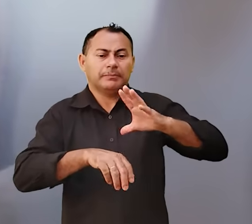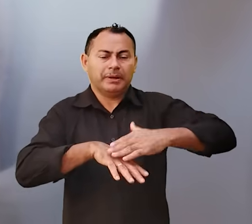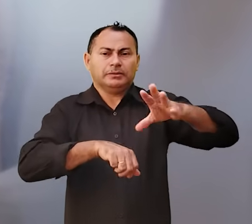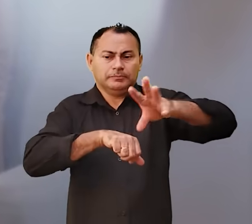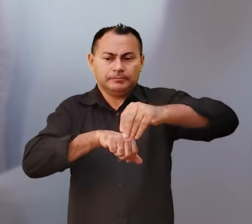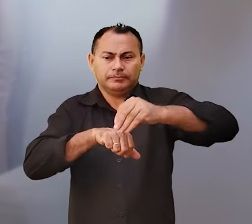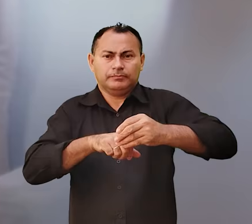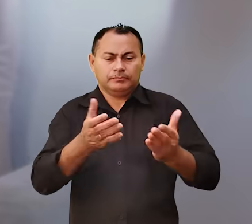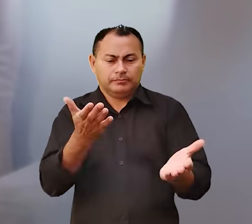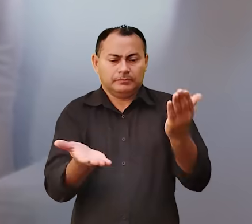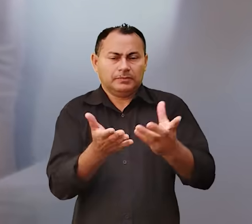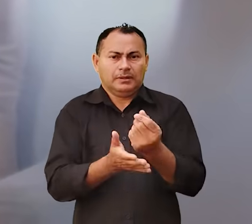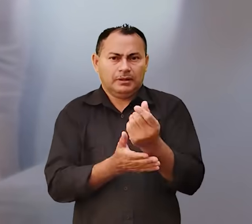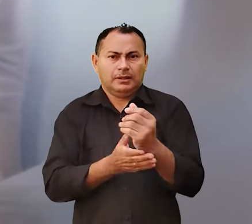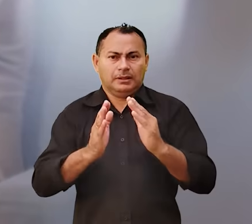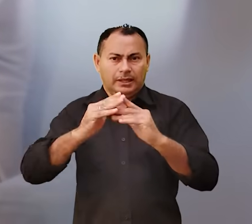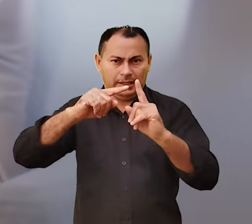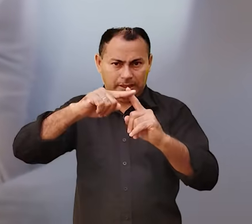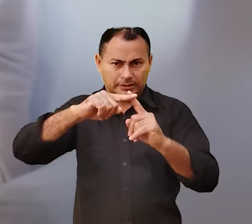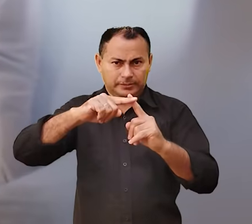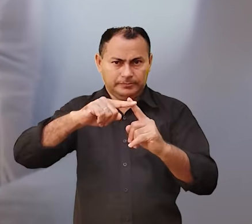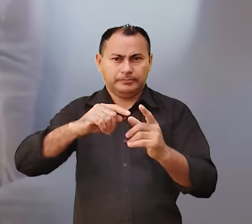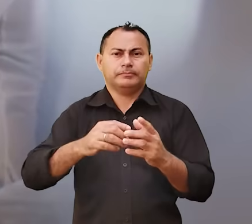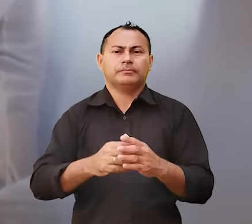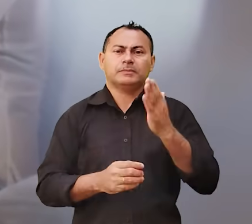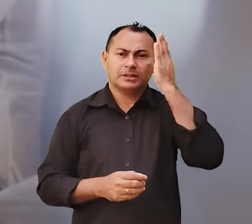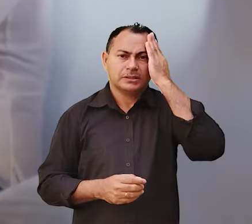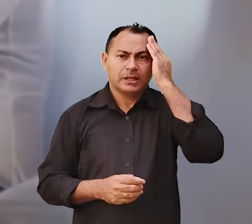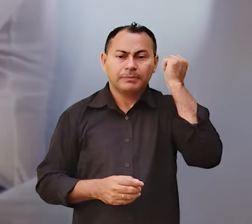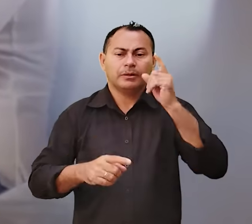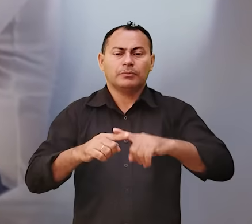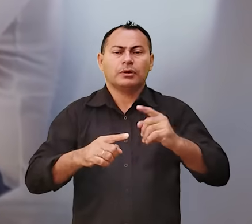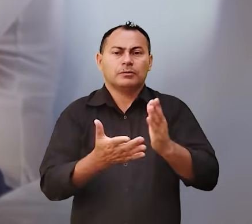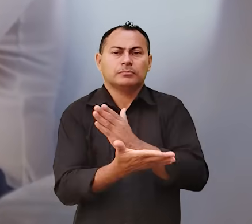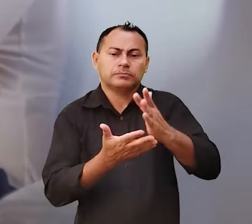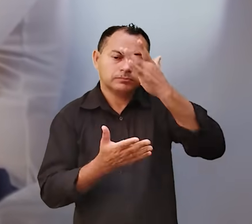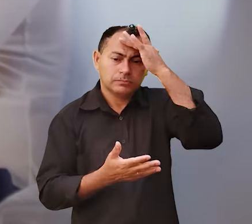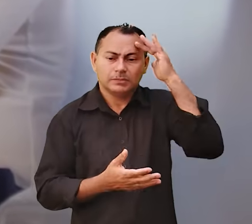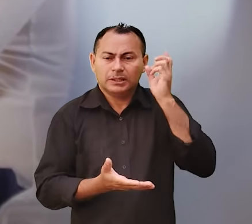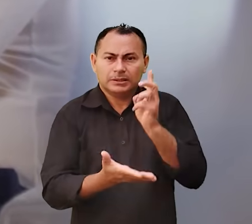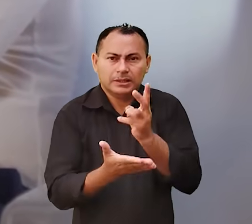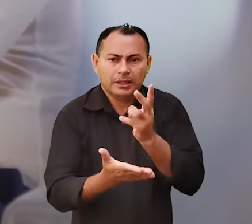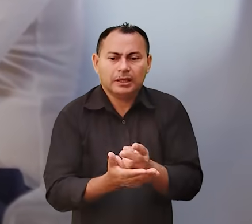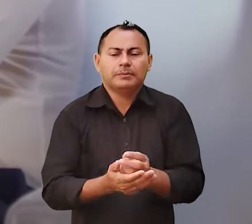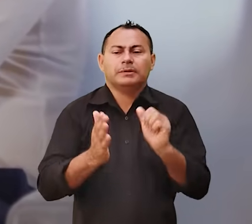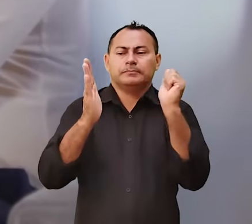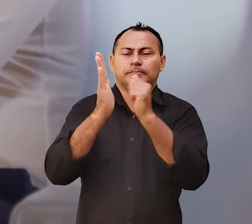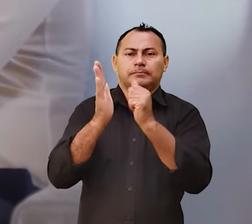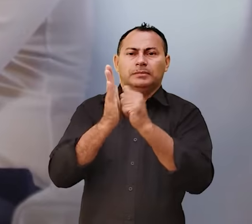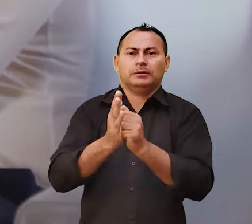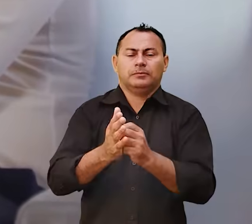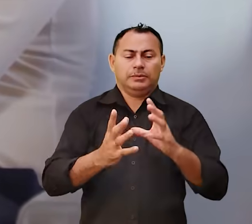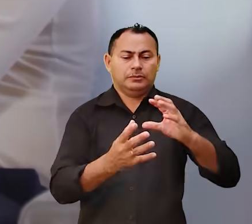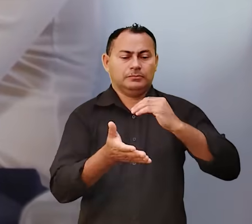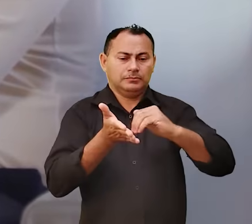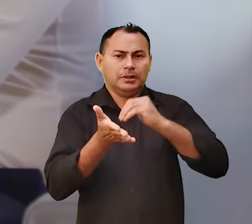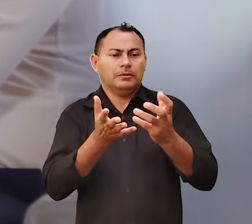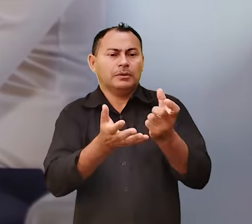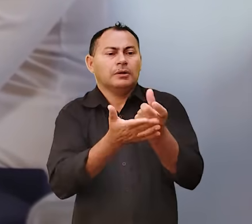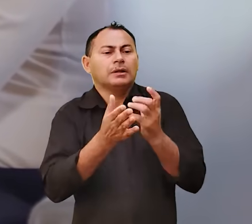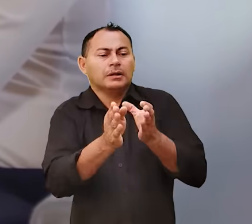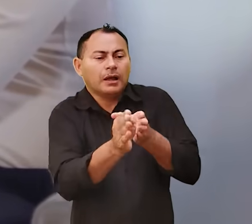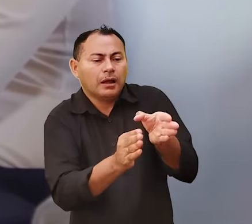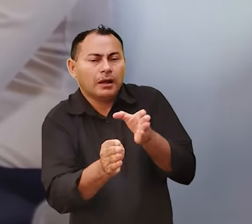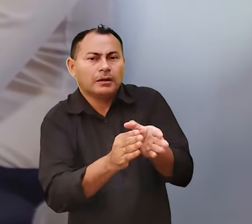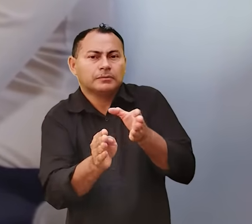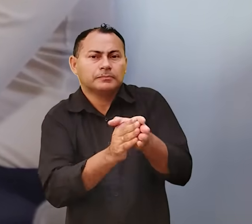mais conhecimento do balancete financeiro da igreja, saberia por que certas pessoas sempre batiam na porta do meu escritório